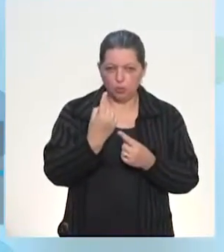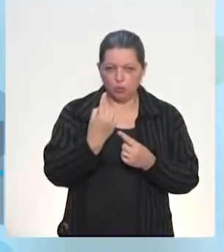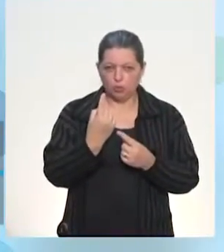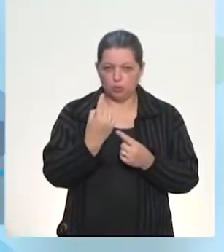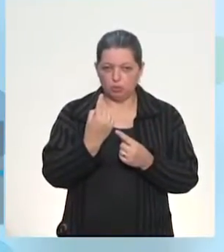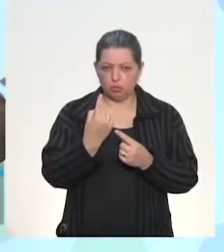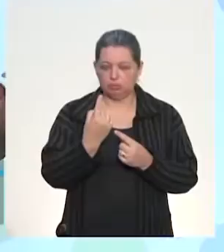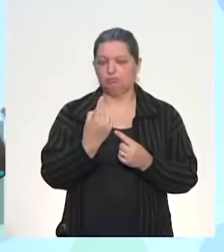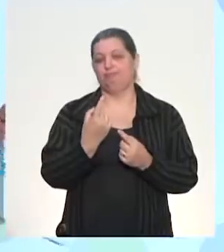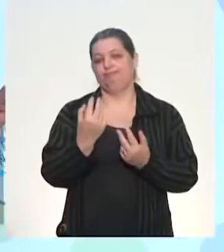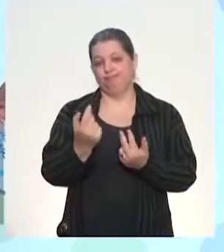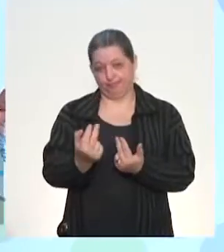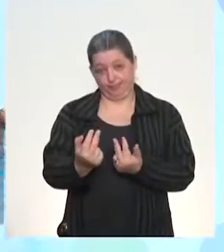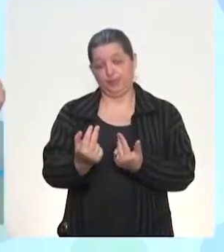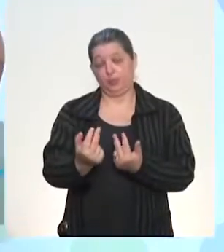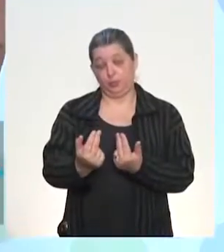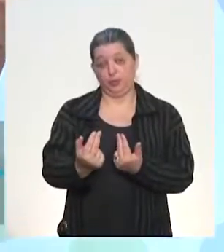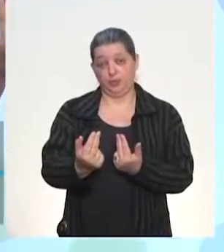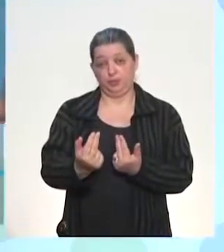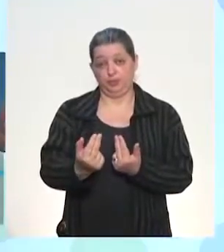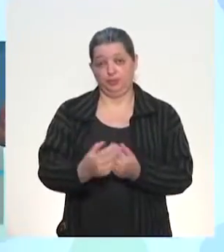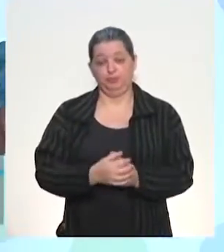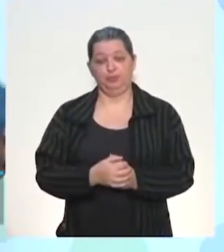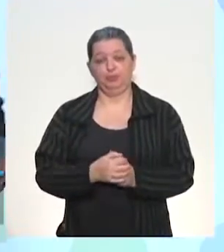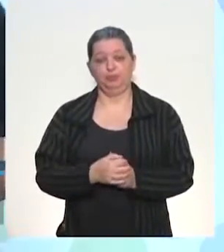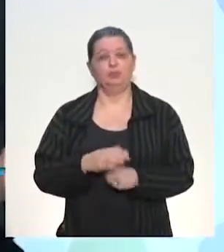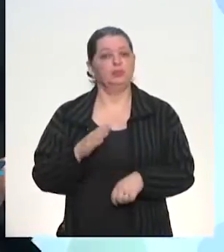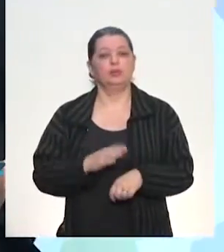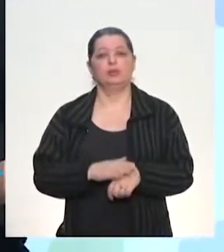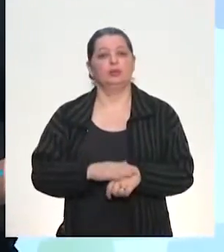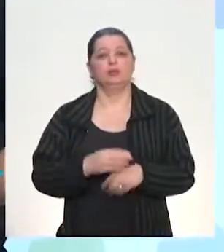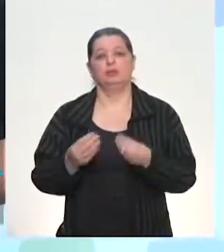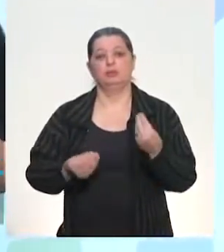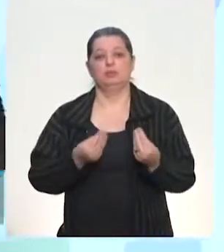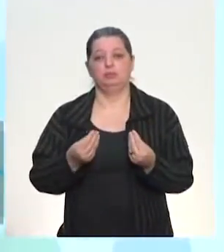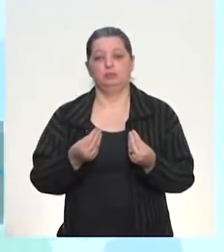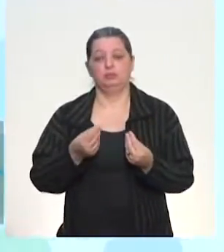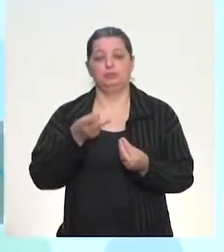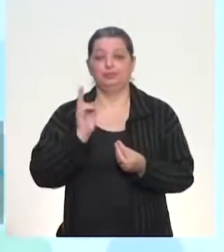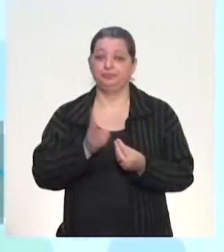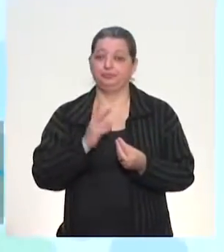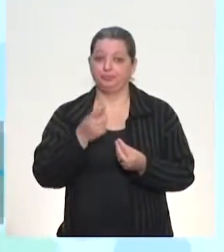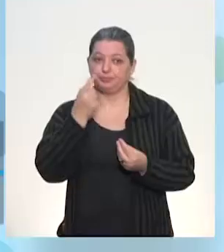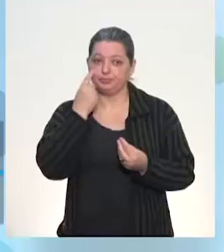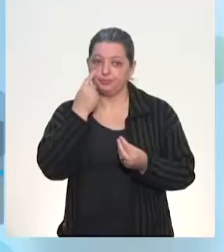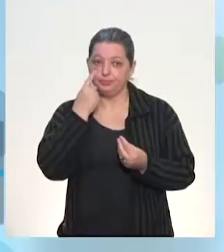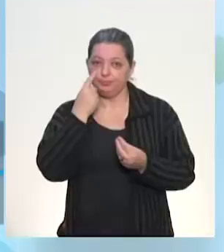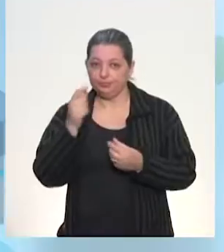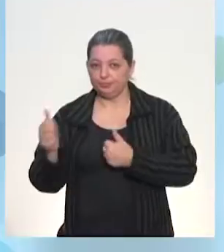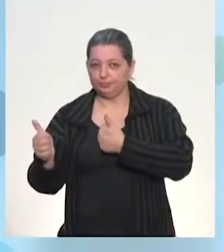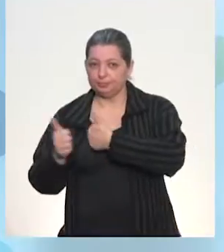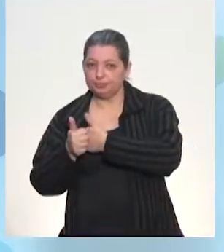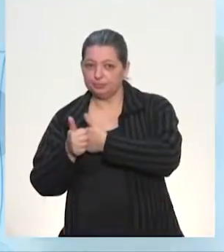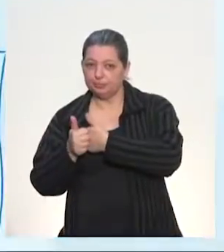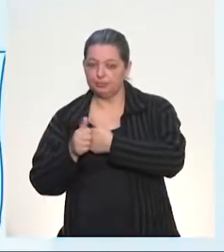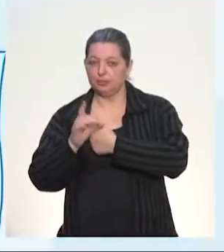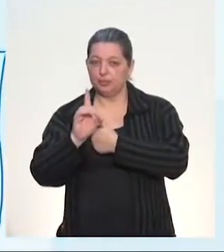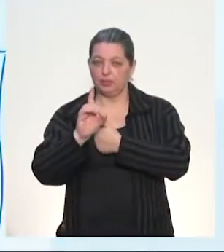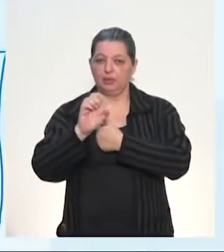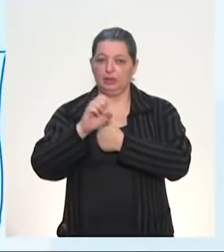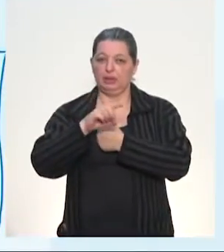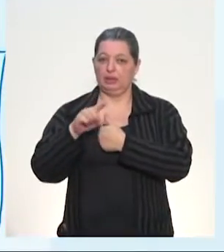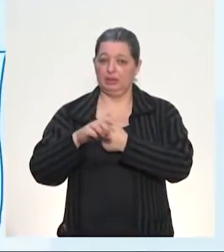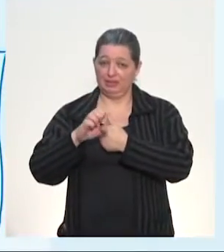estão repetidos no momento. O que eu vou fazer aqui? Eu sempre vou olhar depois a casinha do lado, no caso,